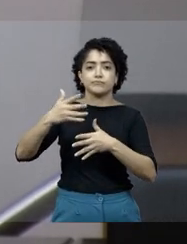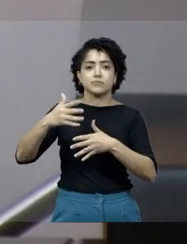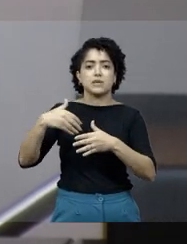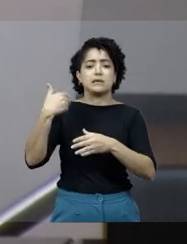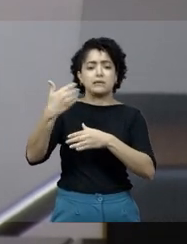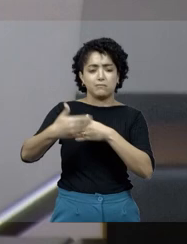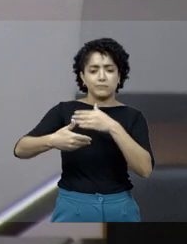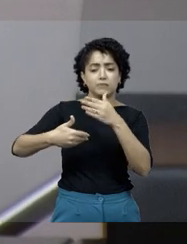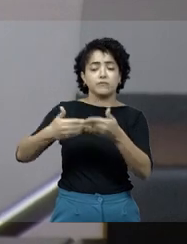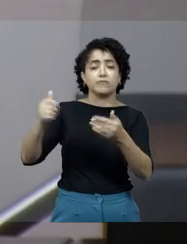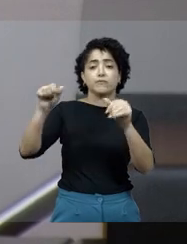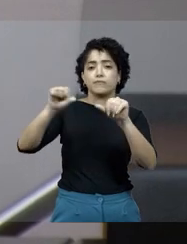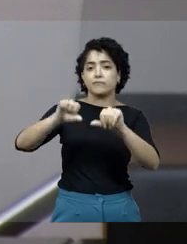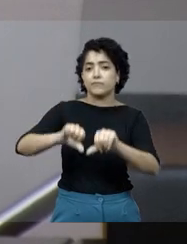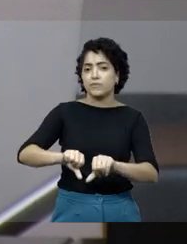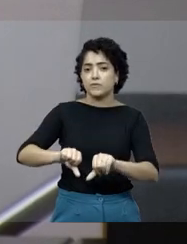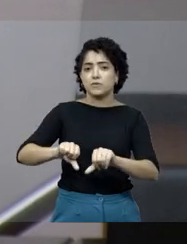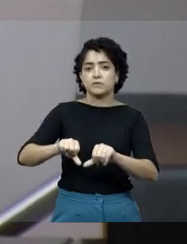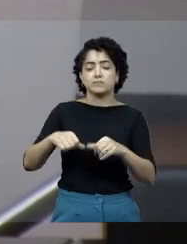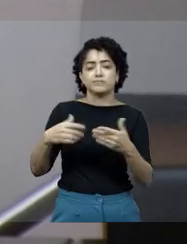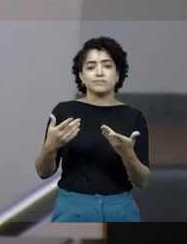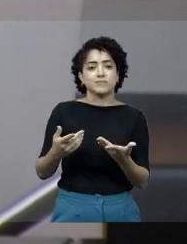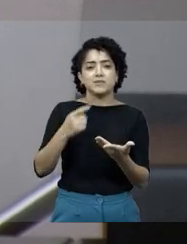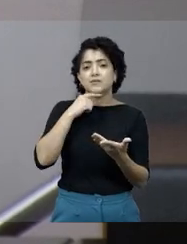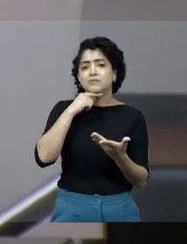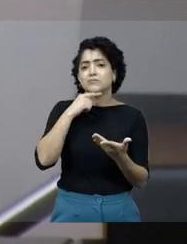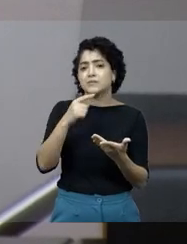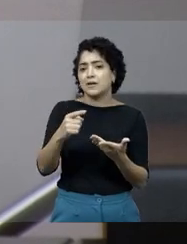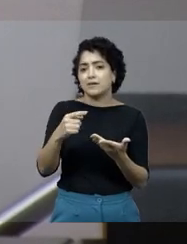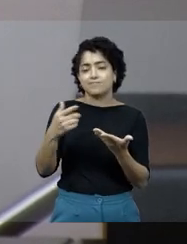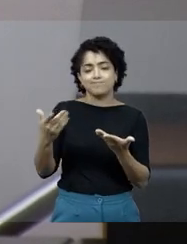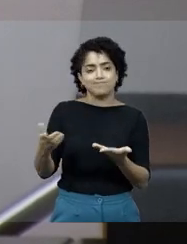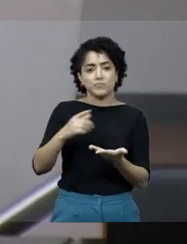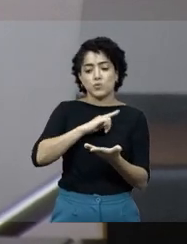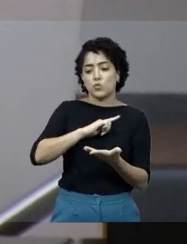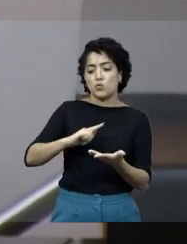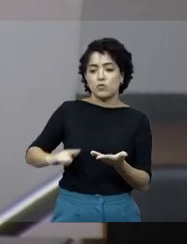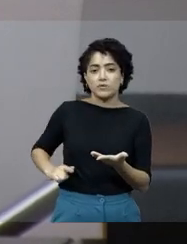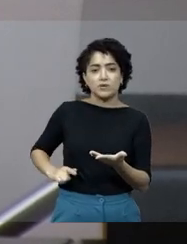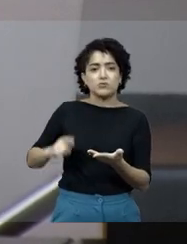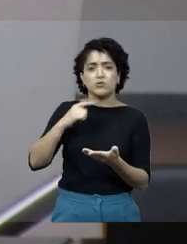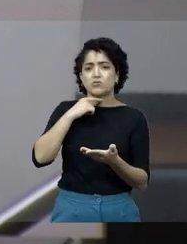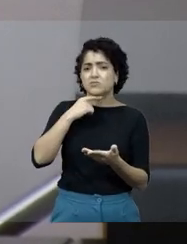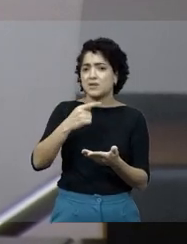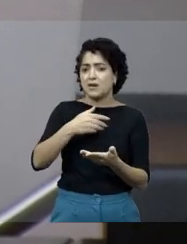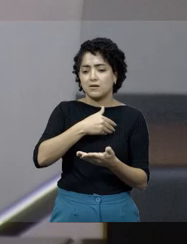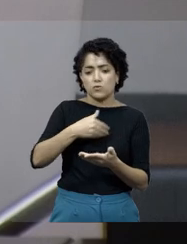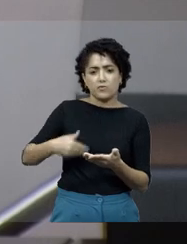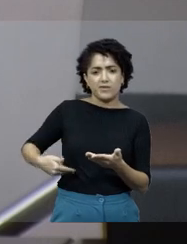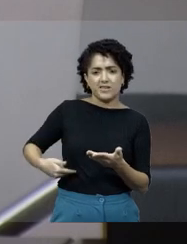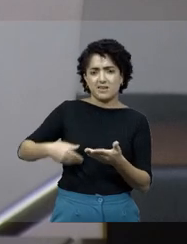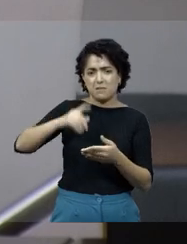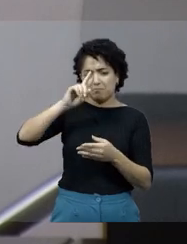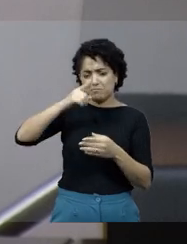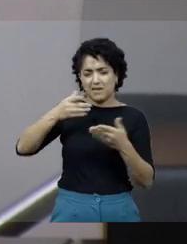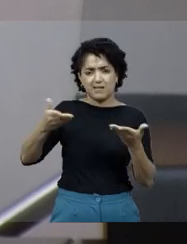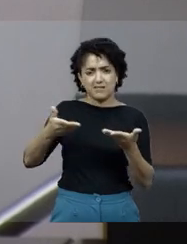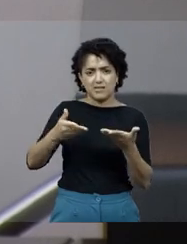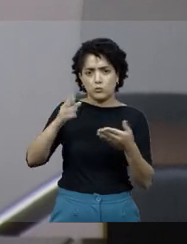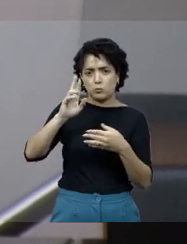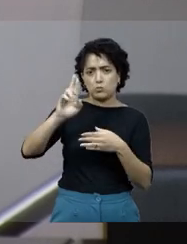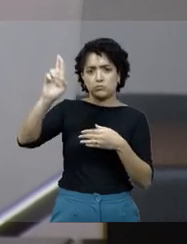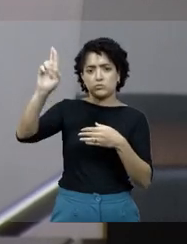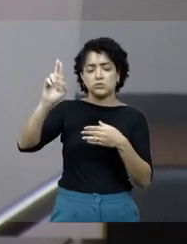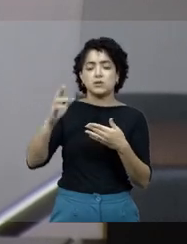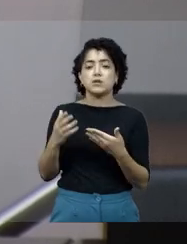de lambança. Não tem a mínima condição. O governador não tem a mínima condição de governar Santa Catarina. O grande